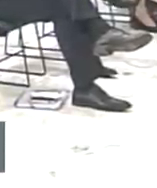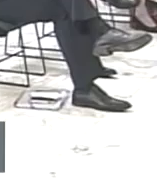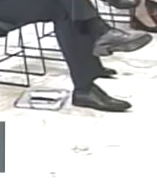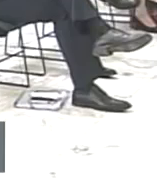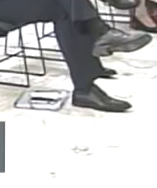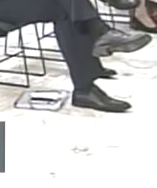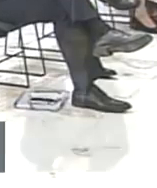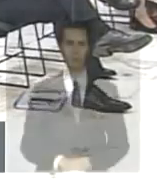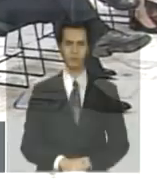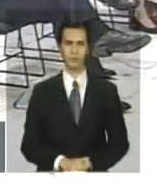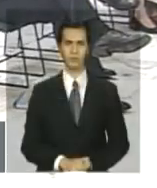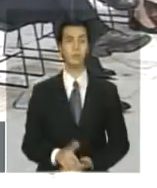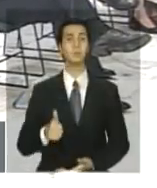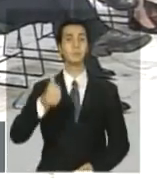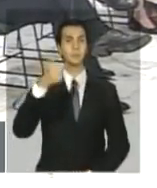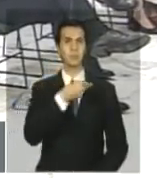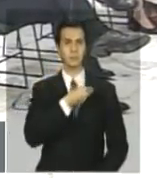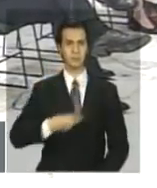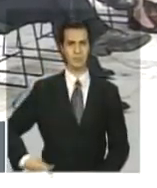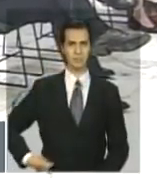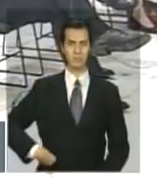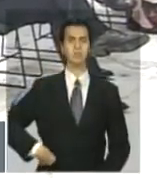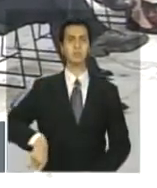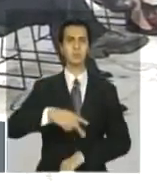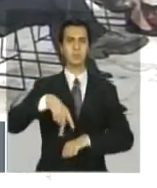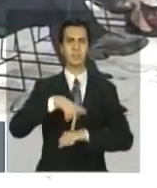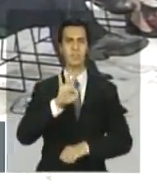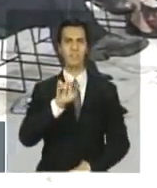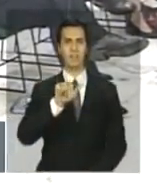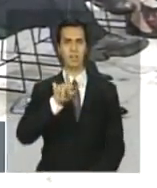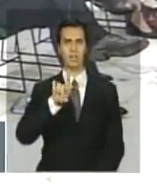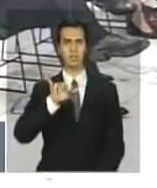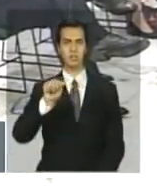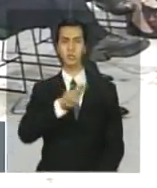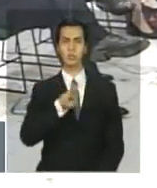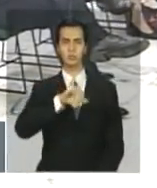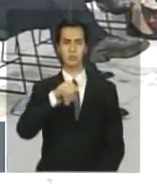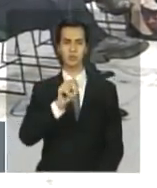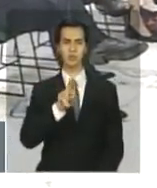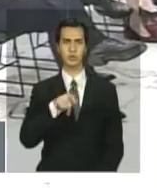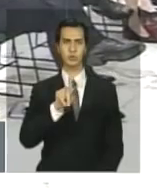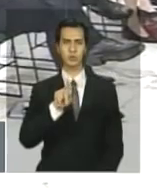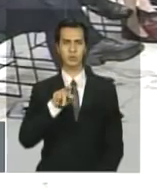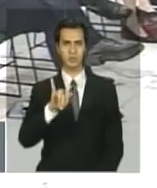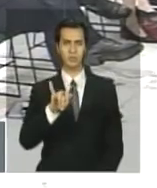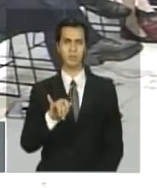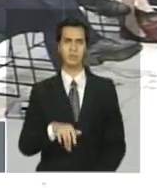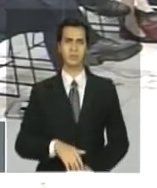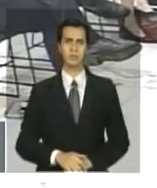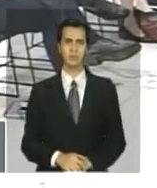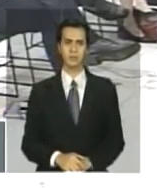Com a palavra, o primeiro-ministro da República da Finlândia, senhor Jyrki Katainen.